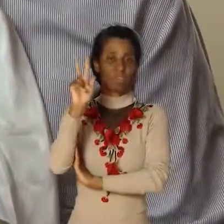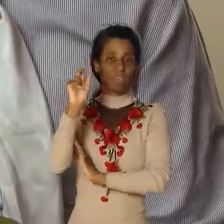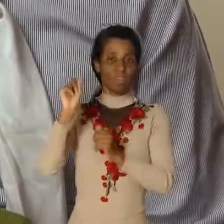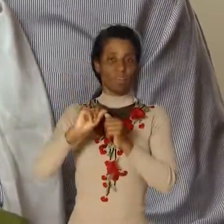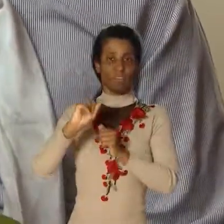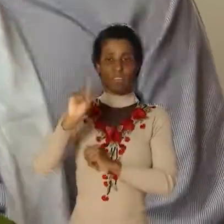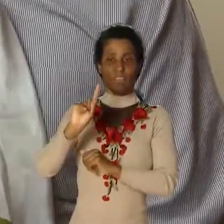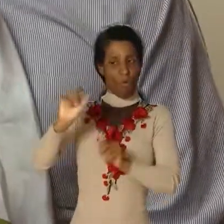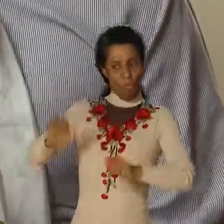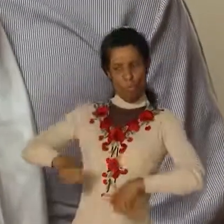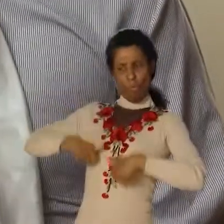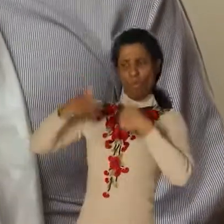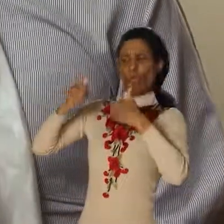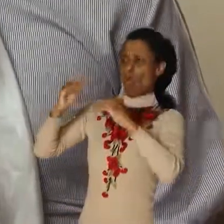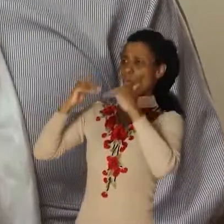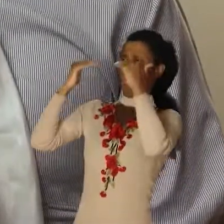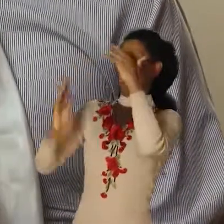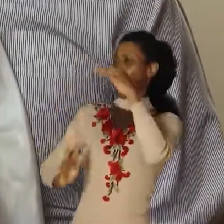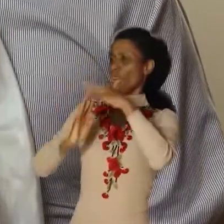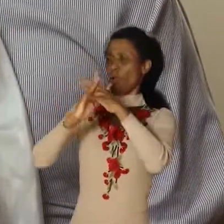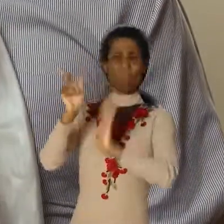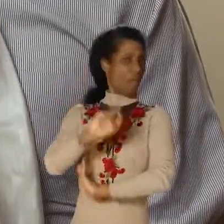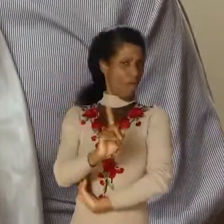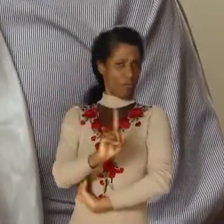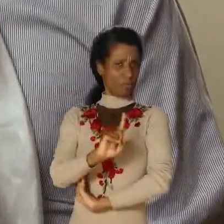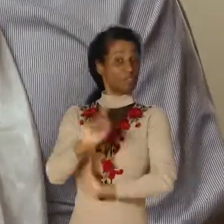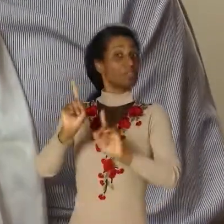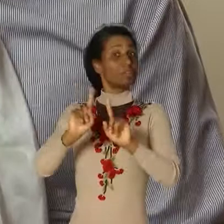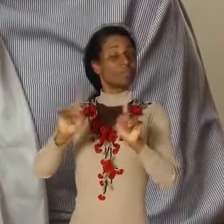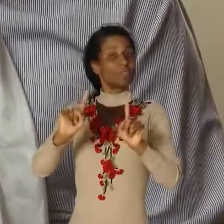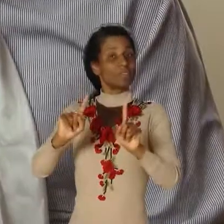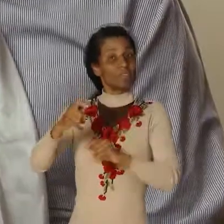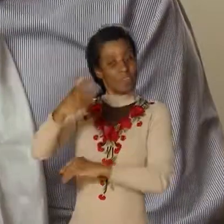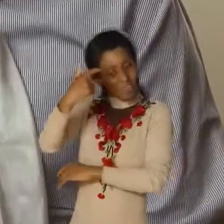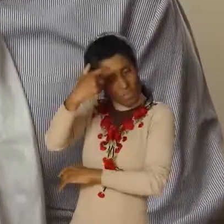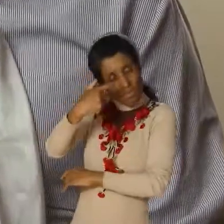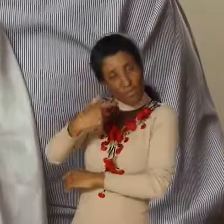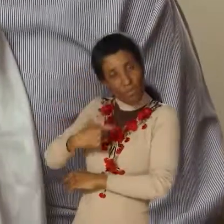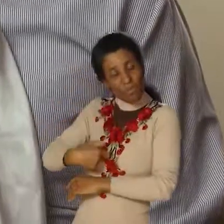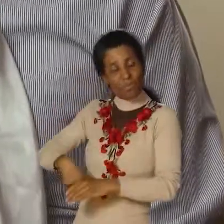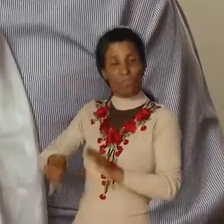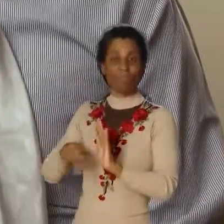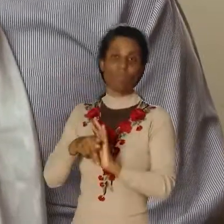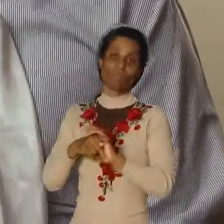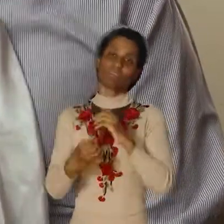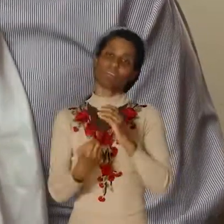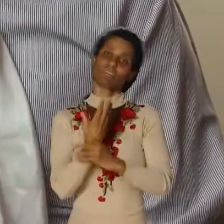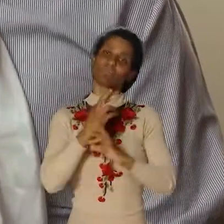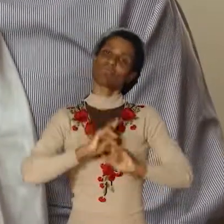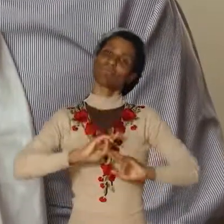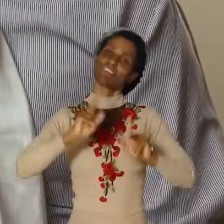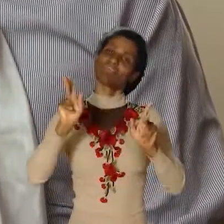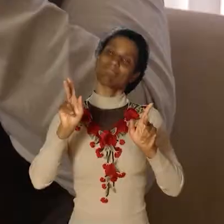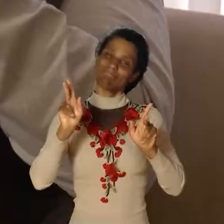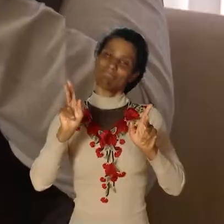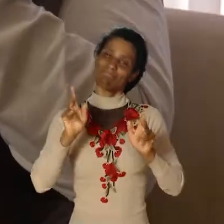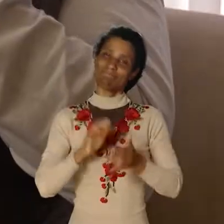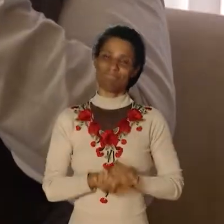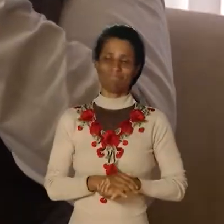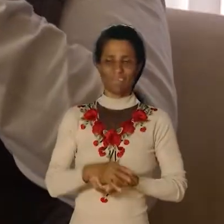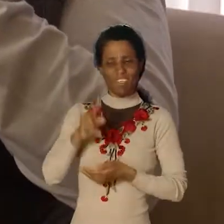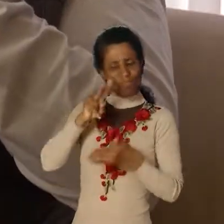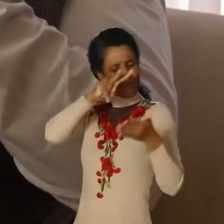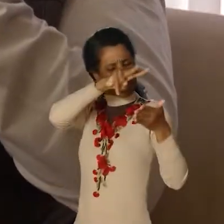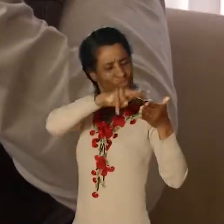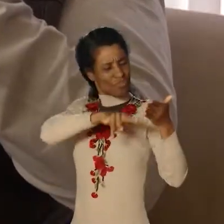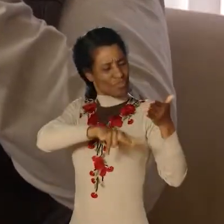nos fazem não ser melhor, jamais. Mas nós somos, a nossa formação, ela é diferente. Quando a gente